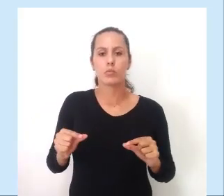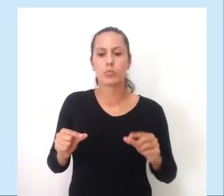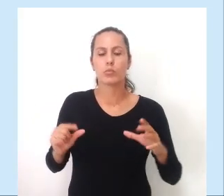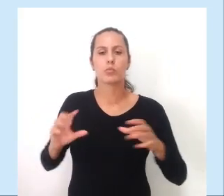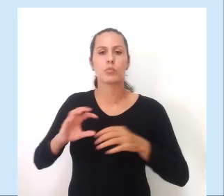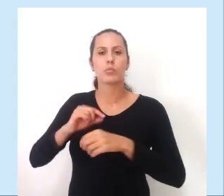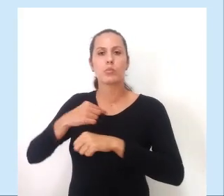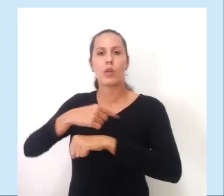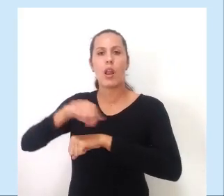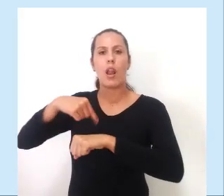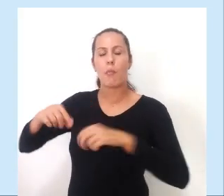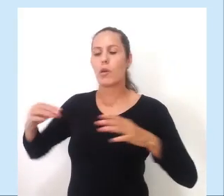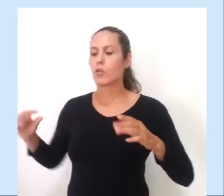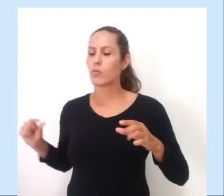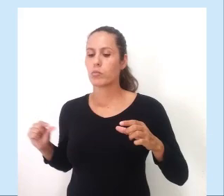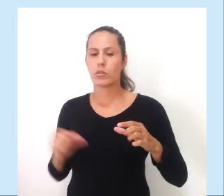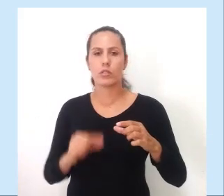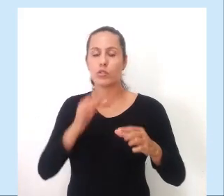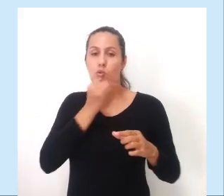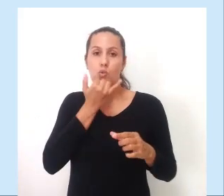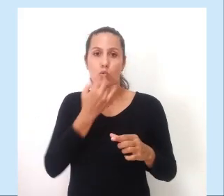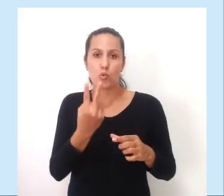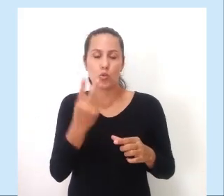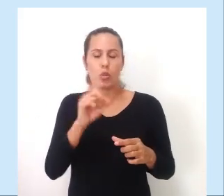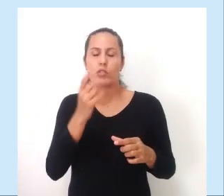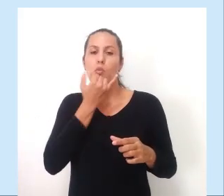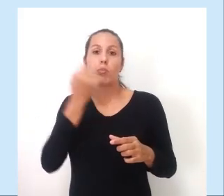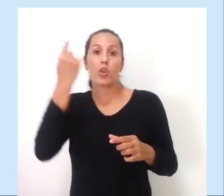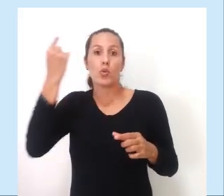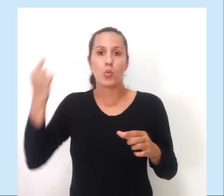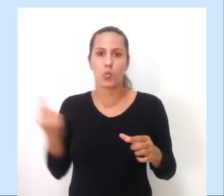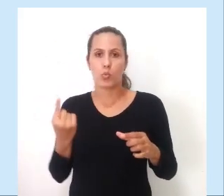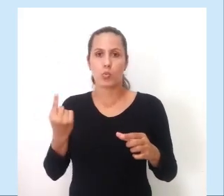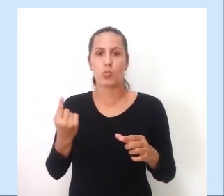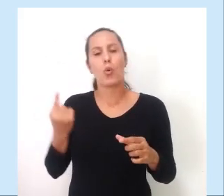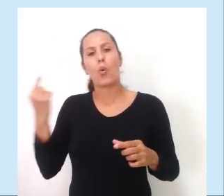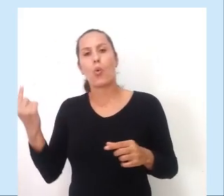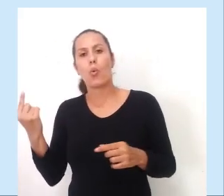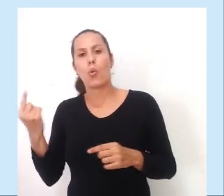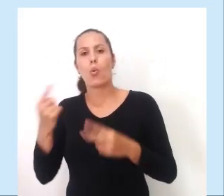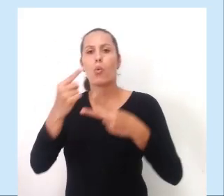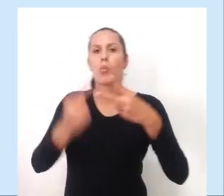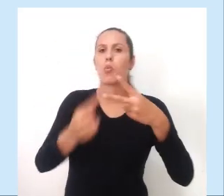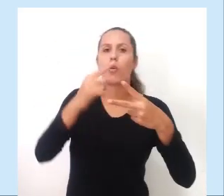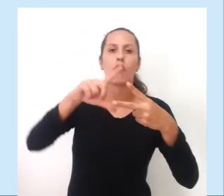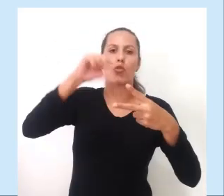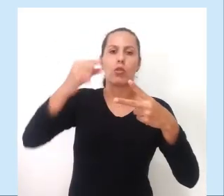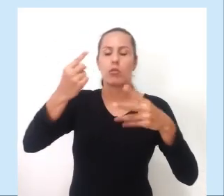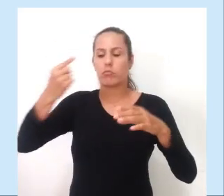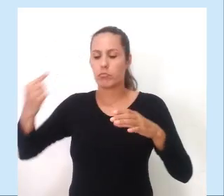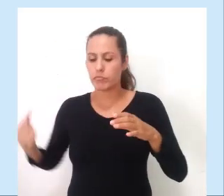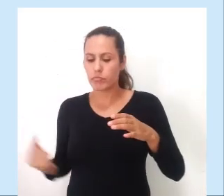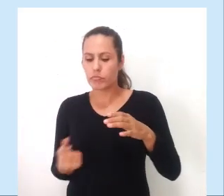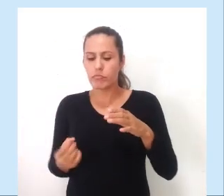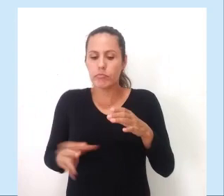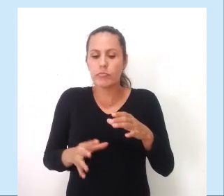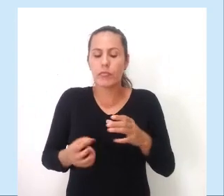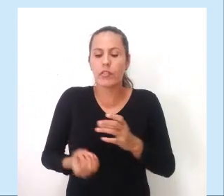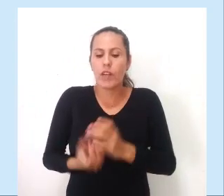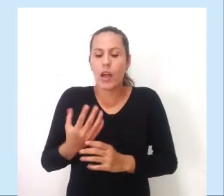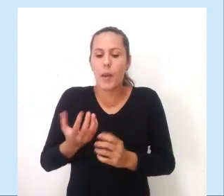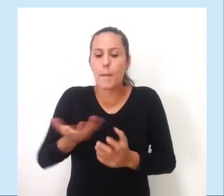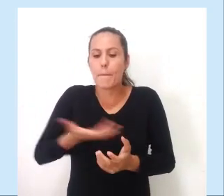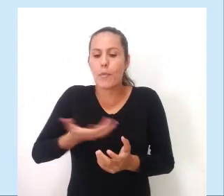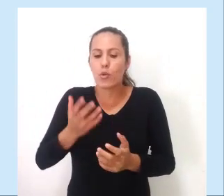colocar esses dois átomos, esses dois elementos químicos, um elemento, urânio ou plutônio, e ele